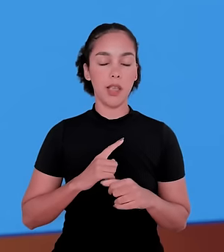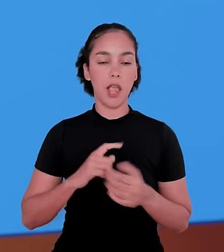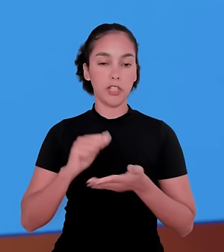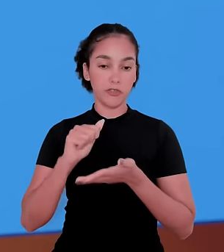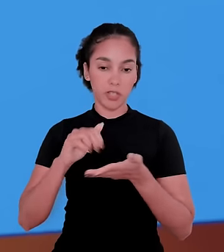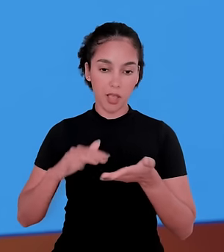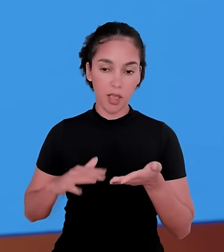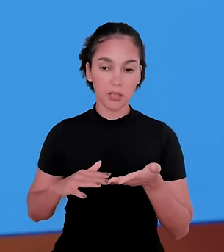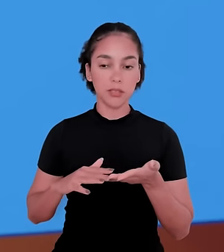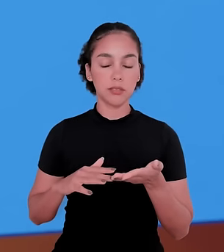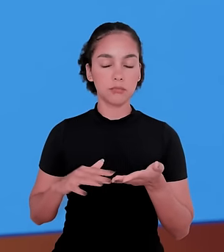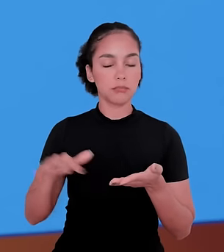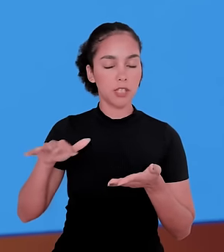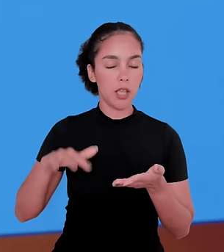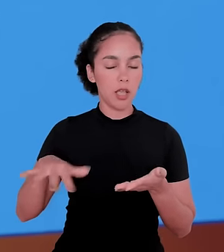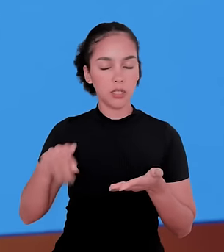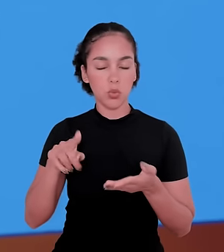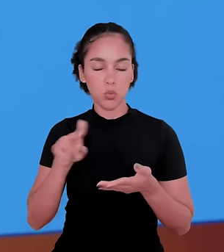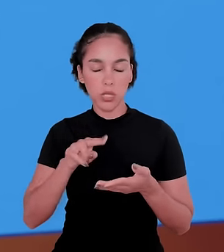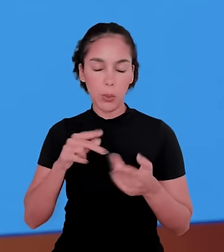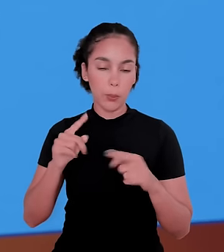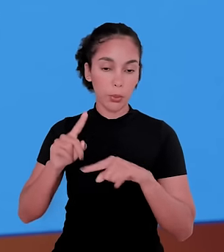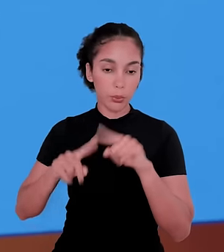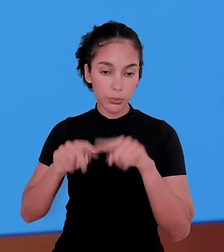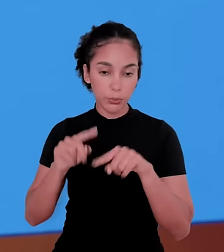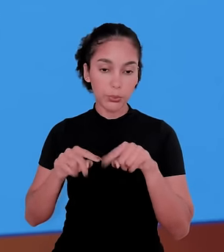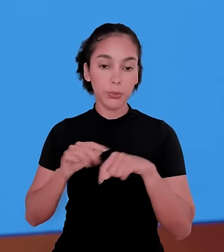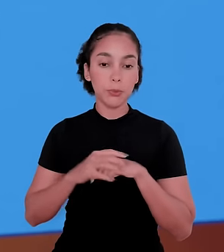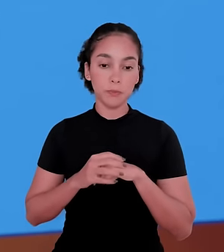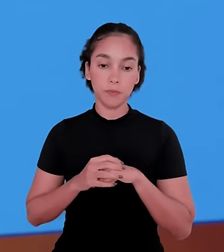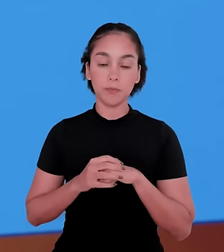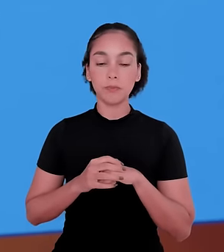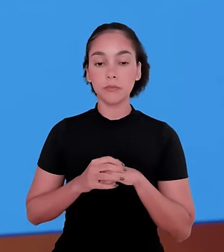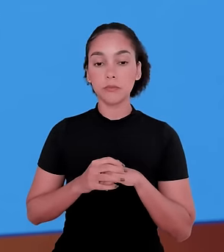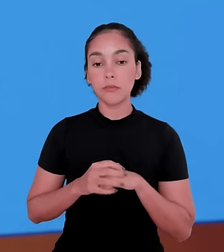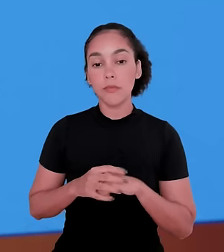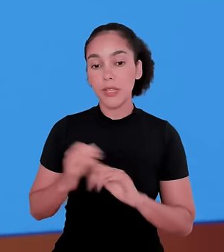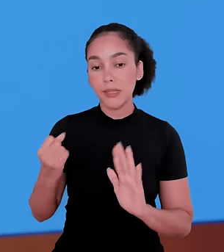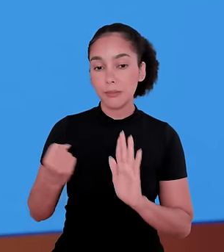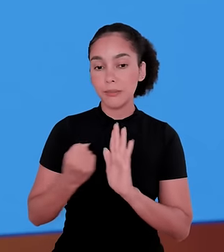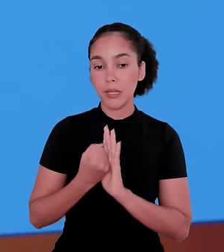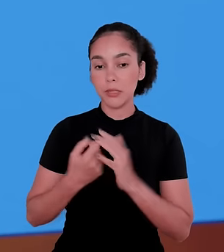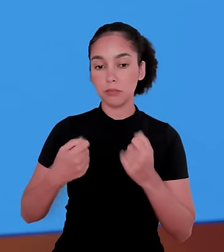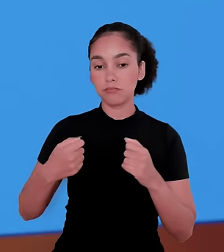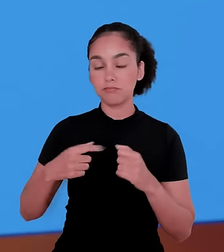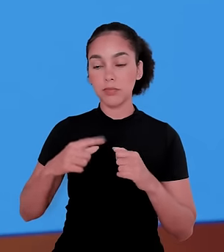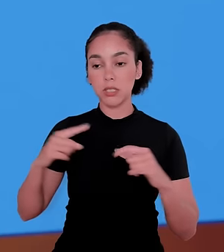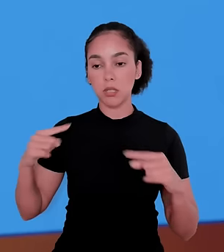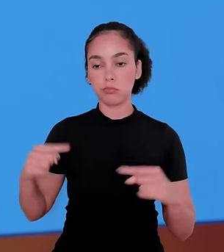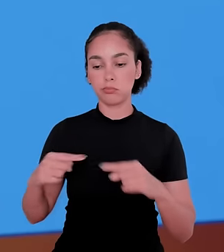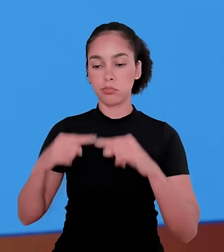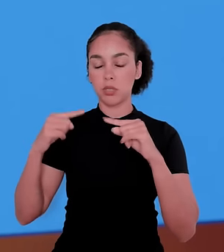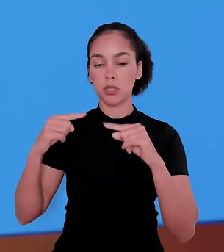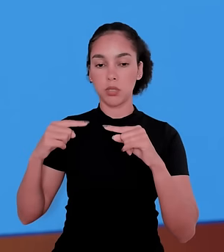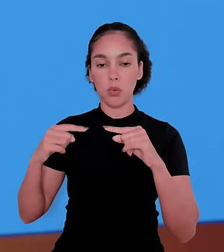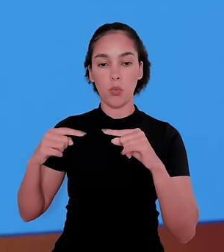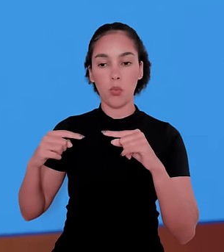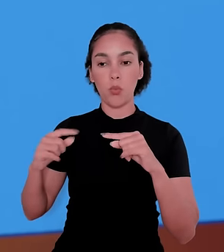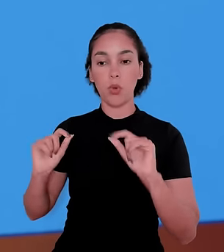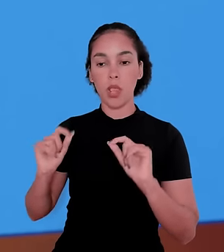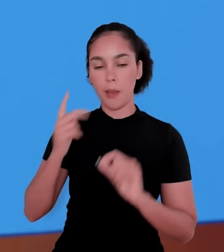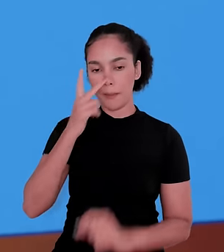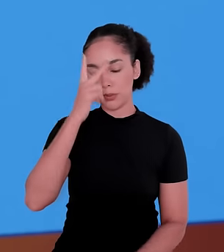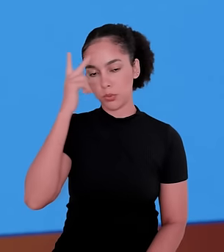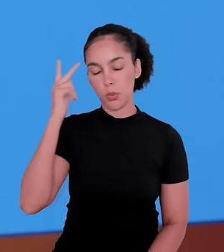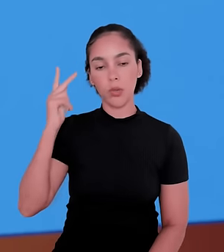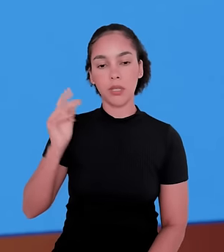do ramo ao qual você vai usar aquele produto e aquele serviço eh a marca ela tem que ser condizente por uma atividade que uma pessoa